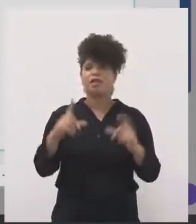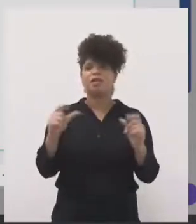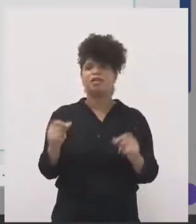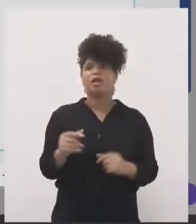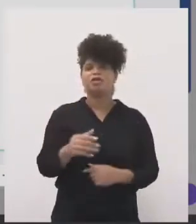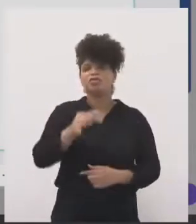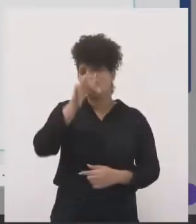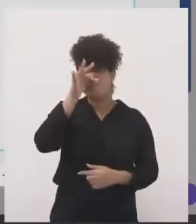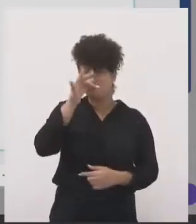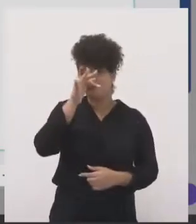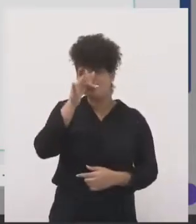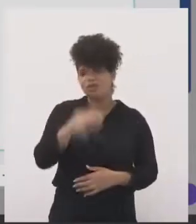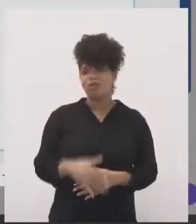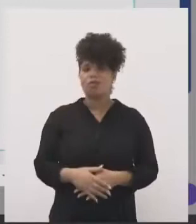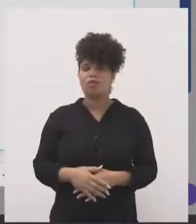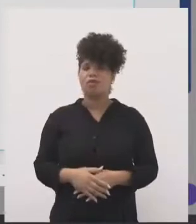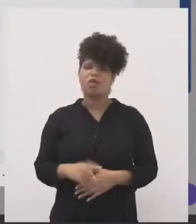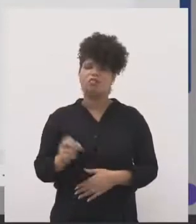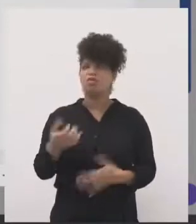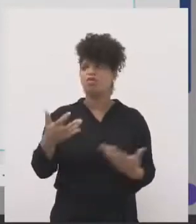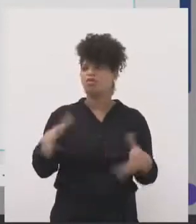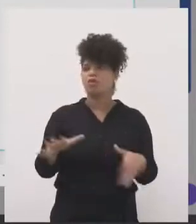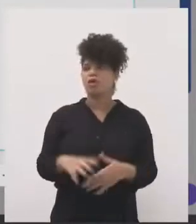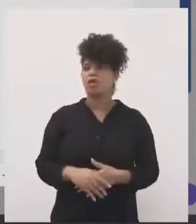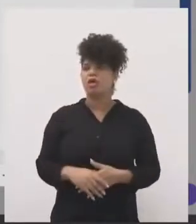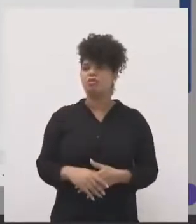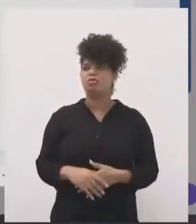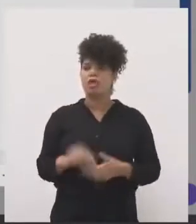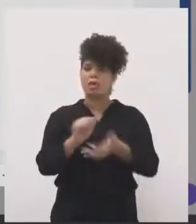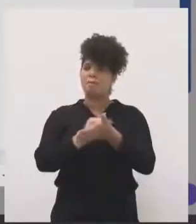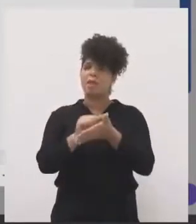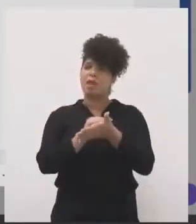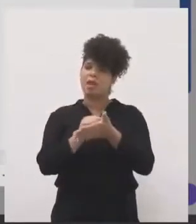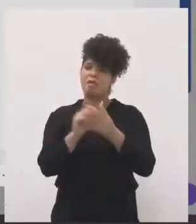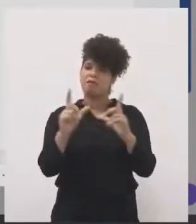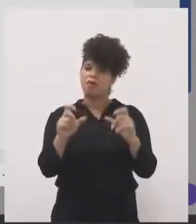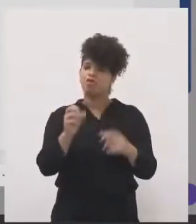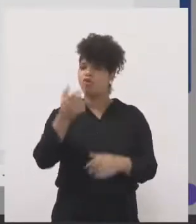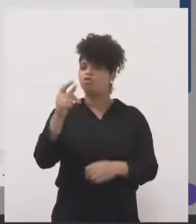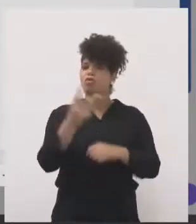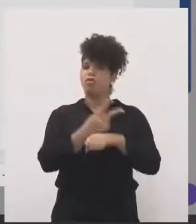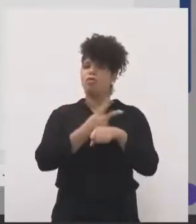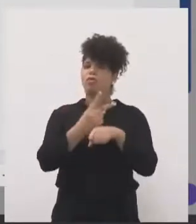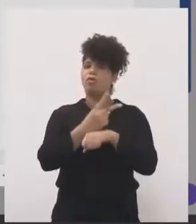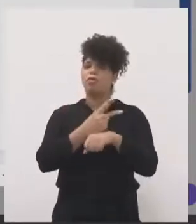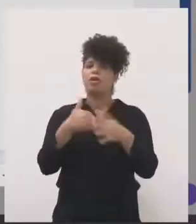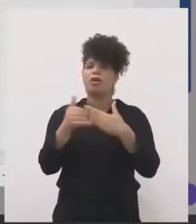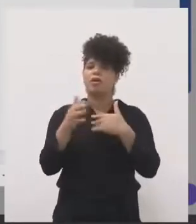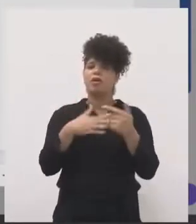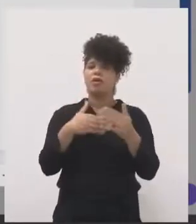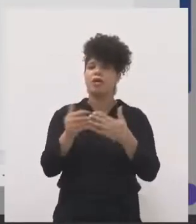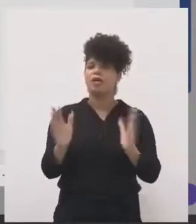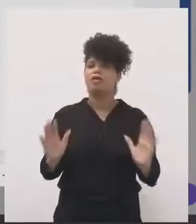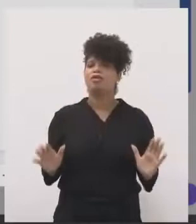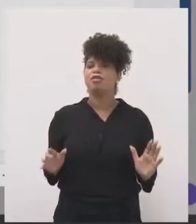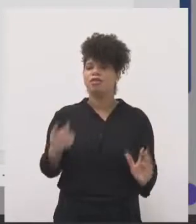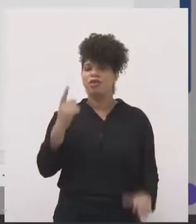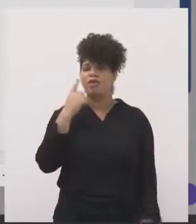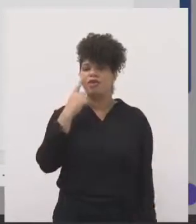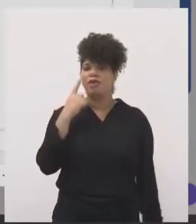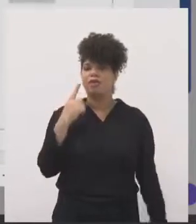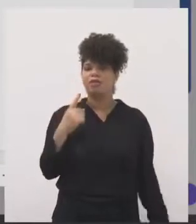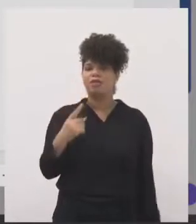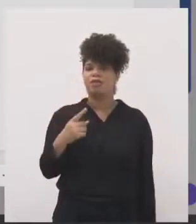tulipas, ou se eu não quiser as tulipas, eu posso deletá-la, procurar um outro elemento qualquer, colocar